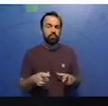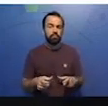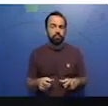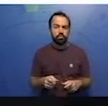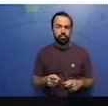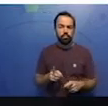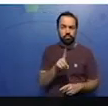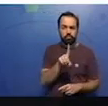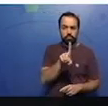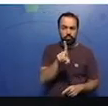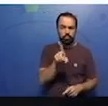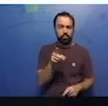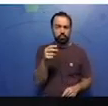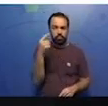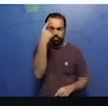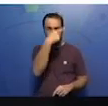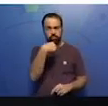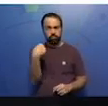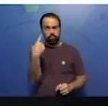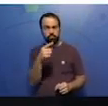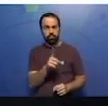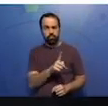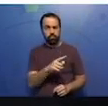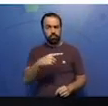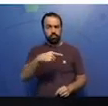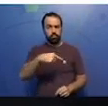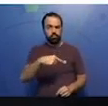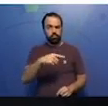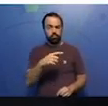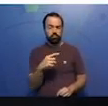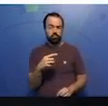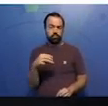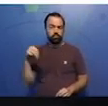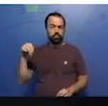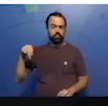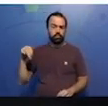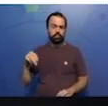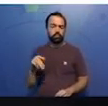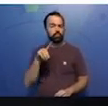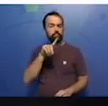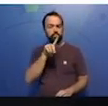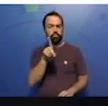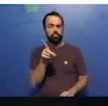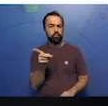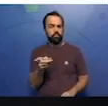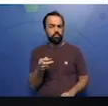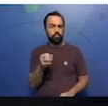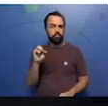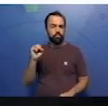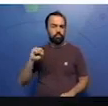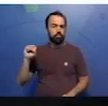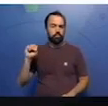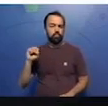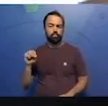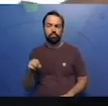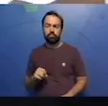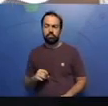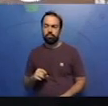marcam as horas, o ponteiro que marcam os minutos e o ponteiro dos segundos? Então,